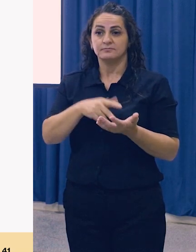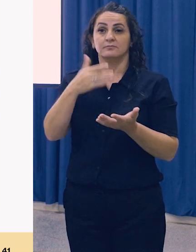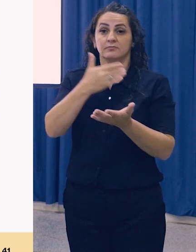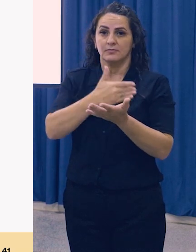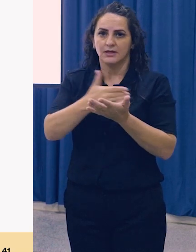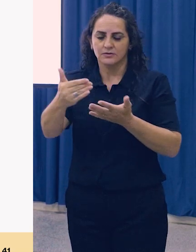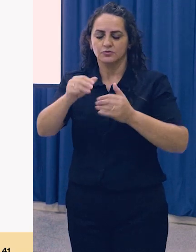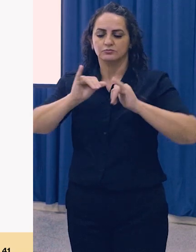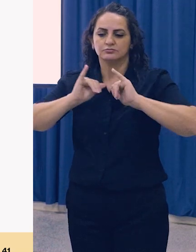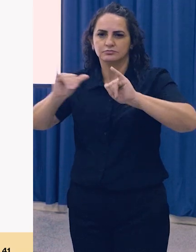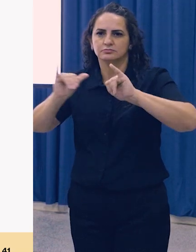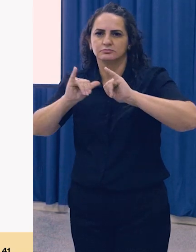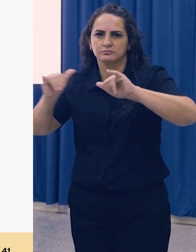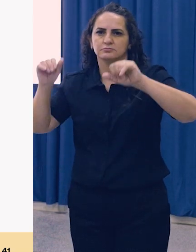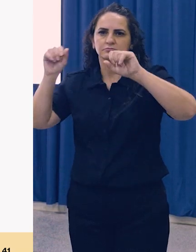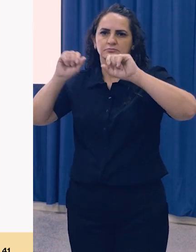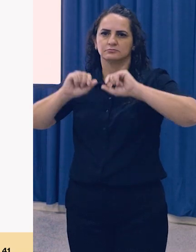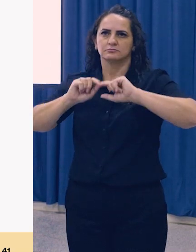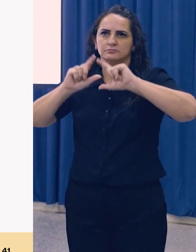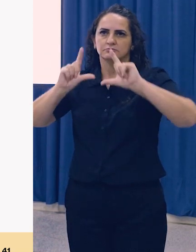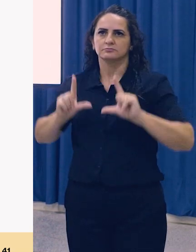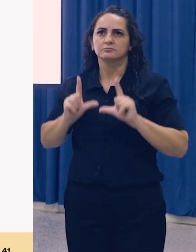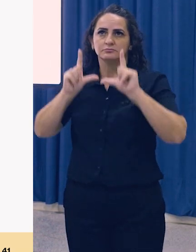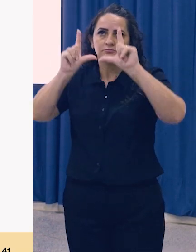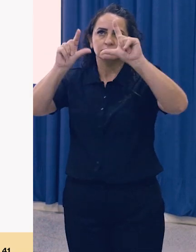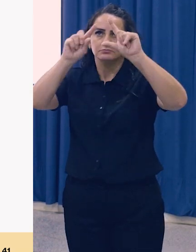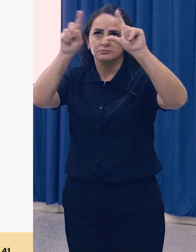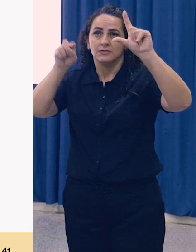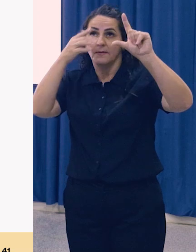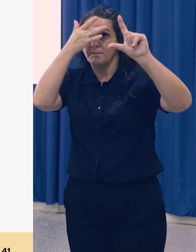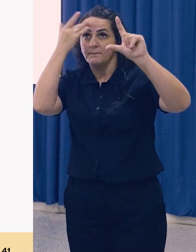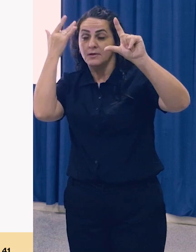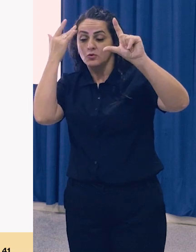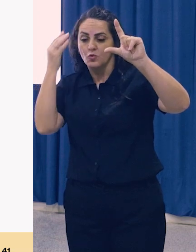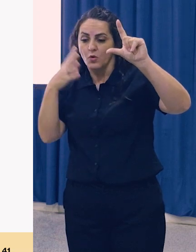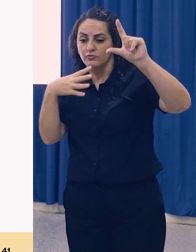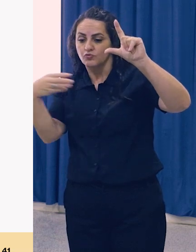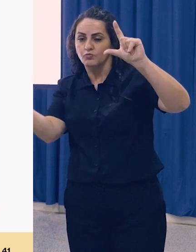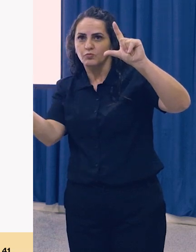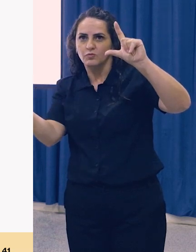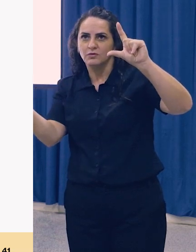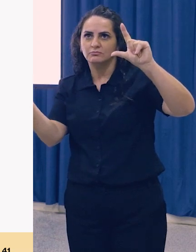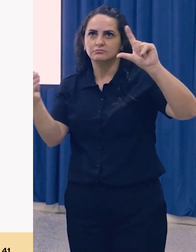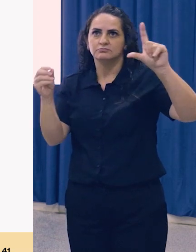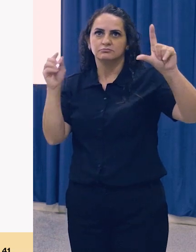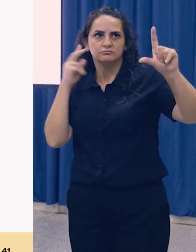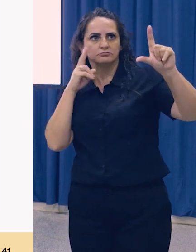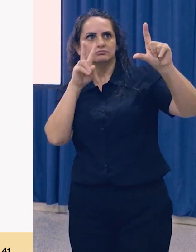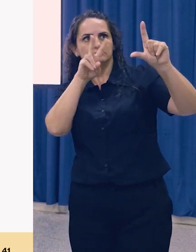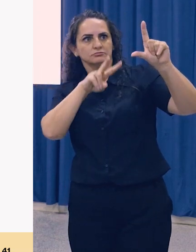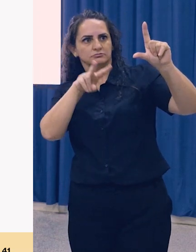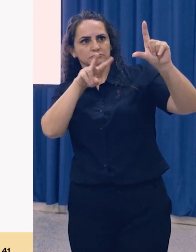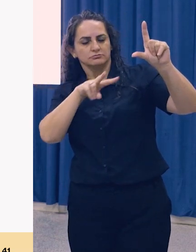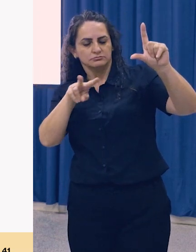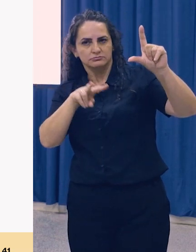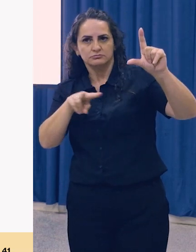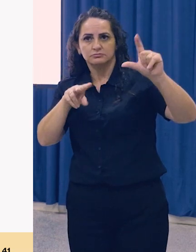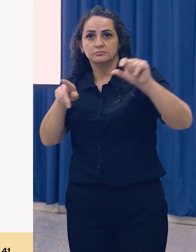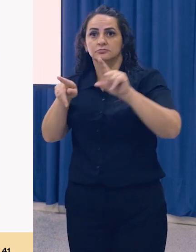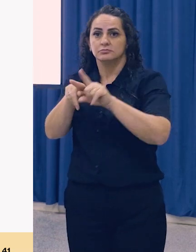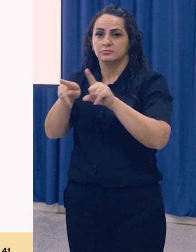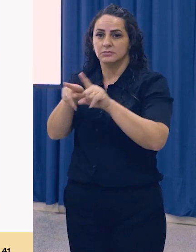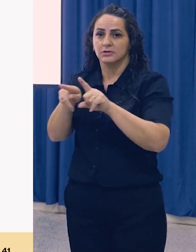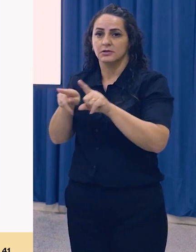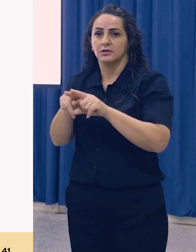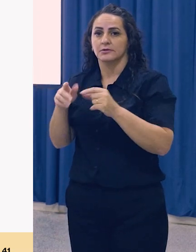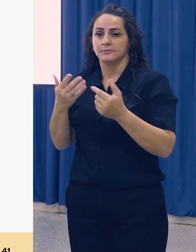começaram a espalhar cartazes de desaparecido dos personagens, deixaram os atores um pouco mais escondidos da mídia, né, até o